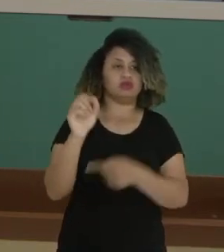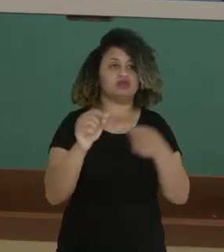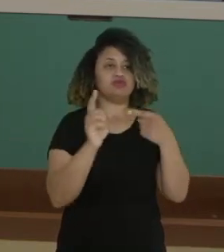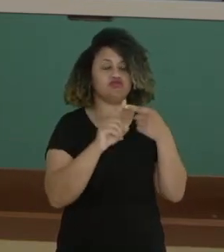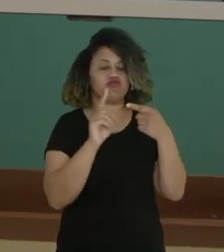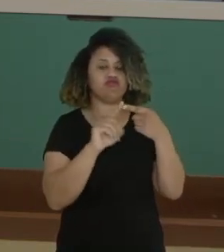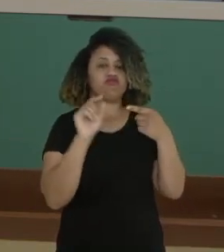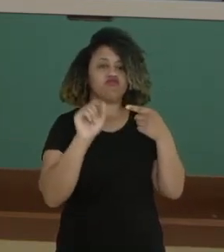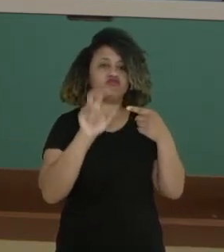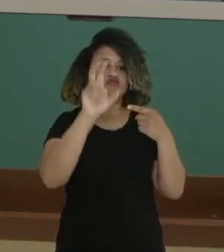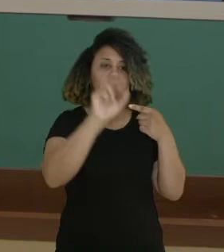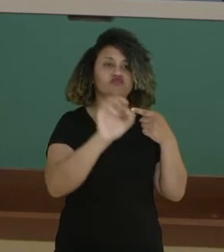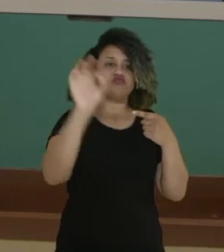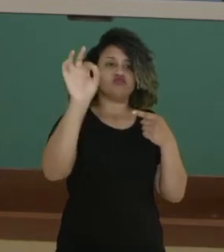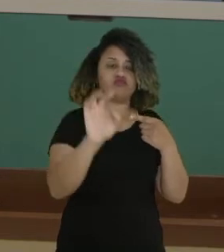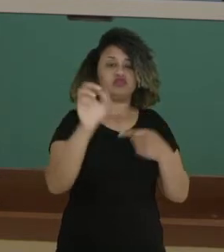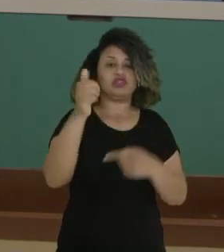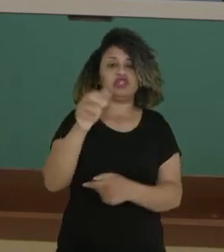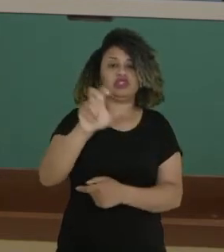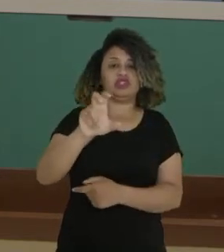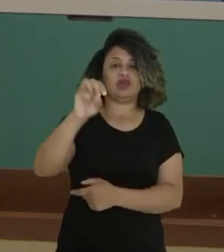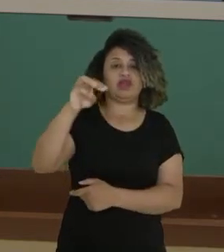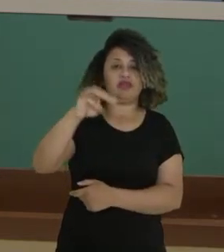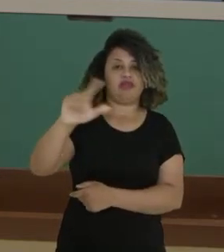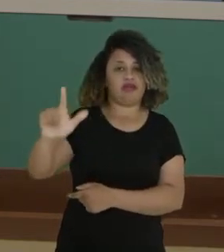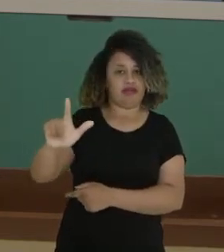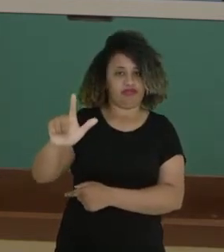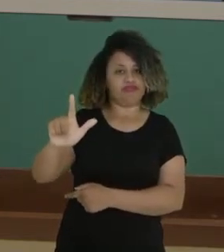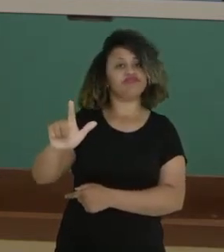seguinte: 50% de 150 ml.